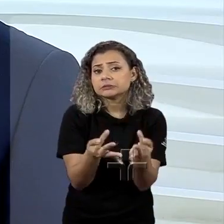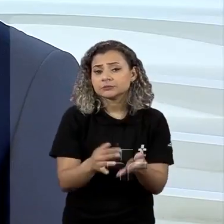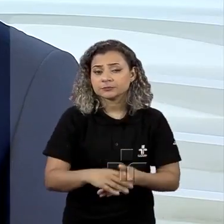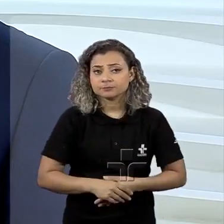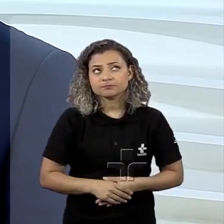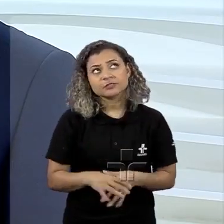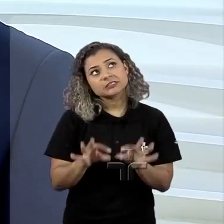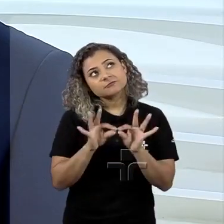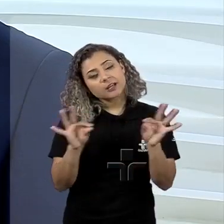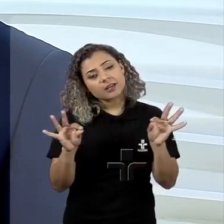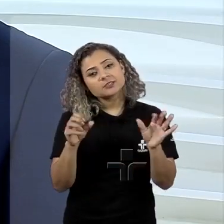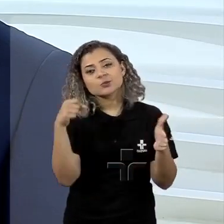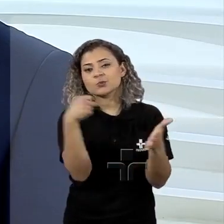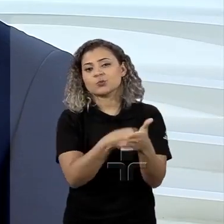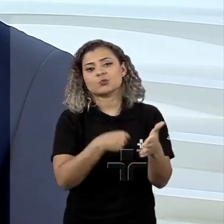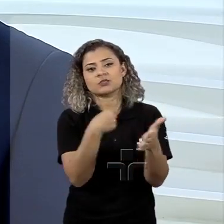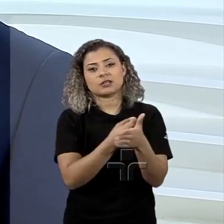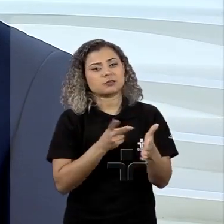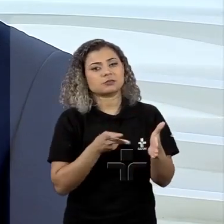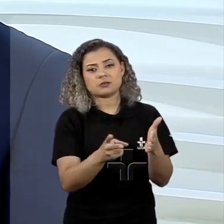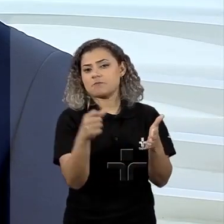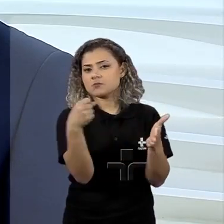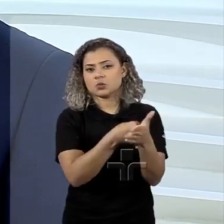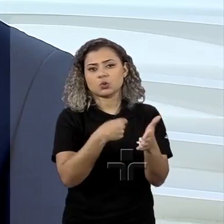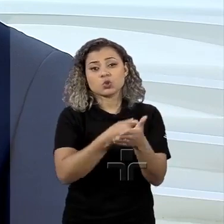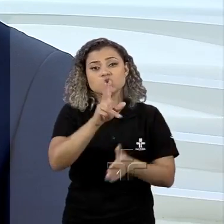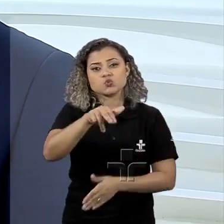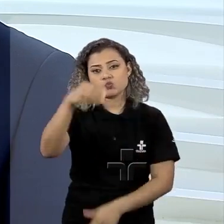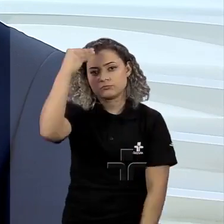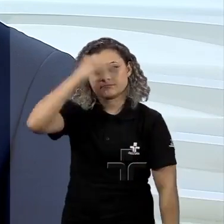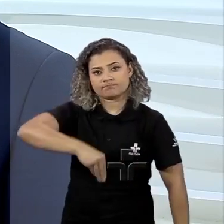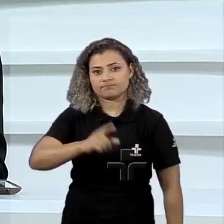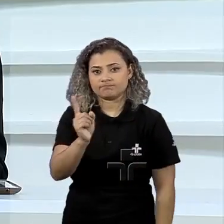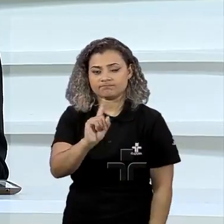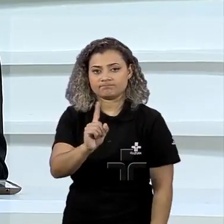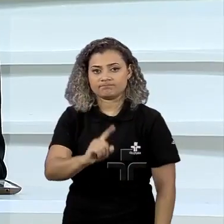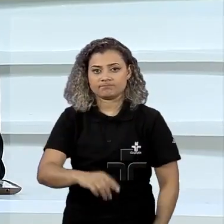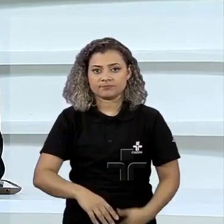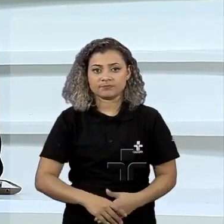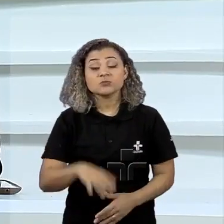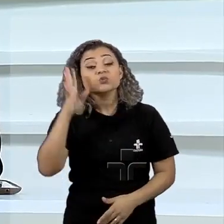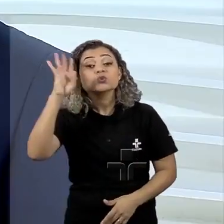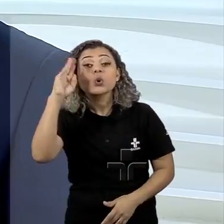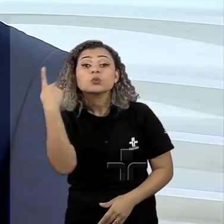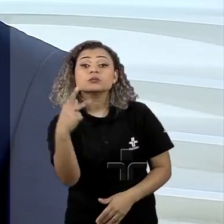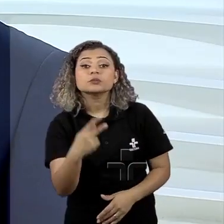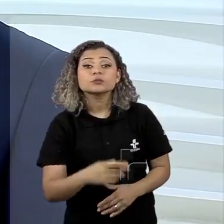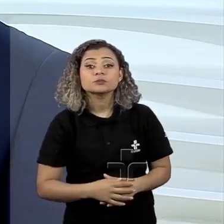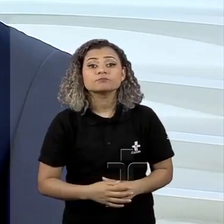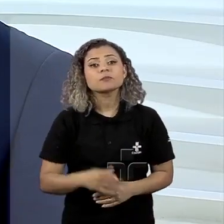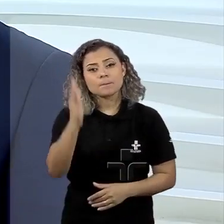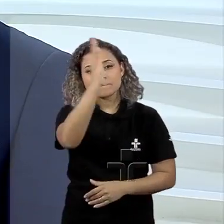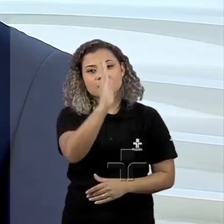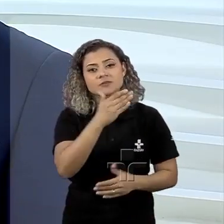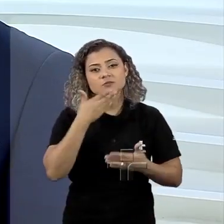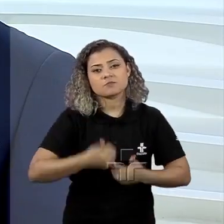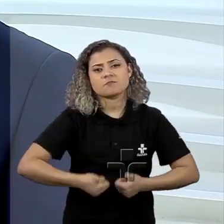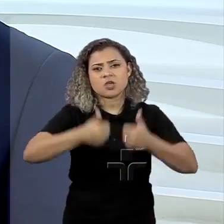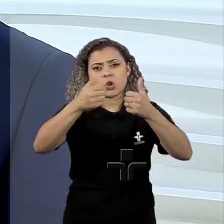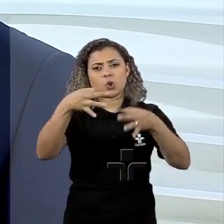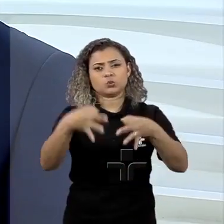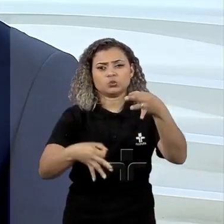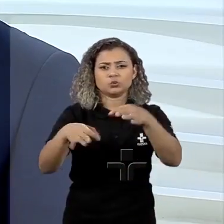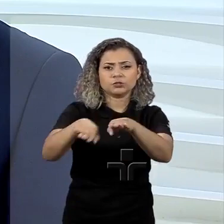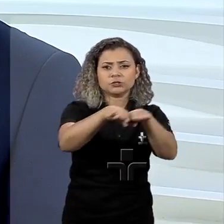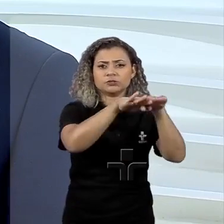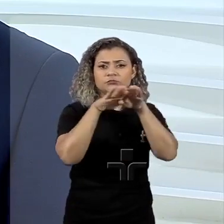A frase, lutar, sempre. Nunca desistir. E o seu sonho? Um Brasil melhor, um Brasil mais